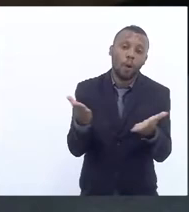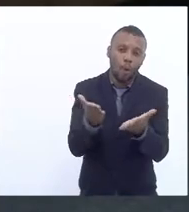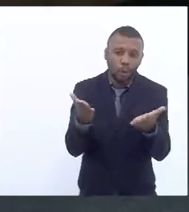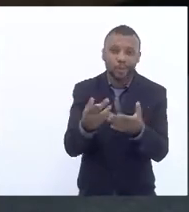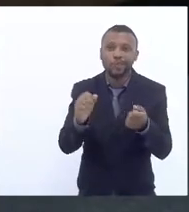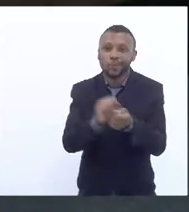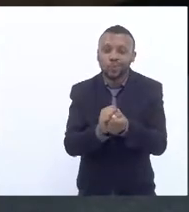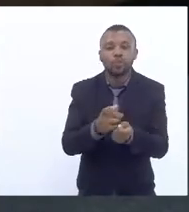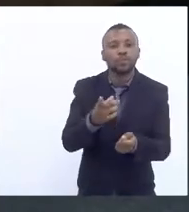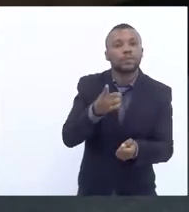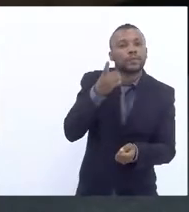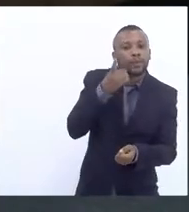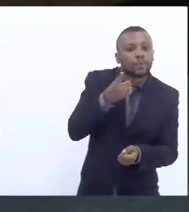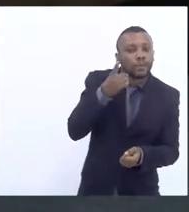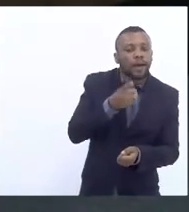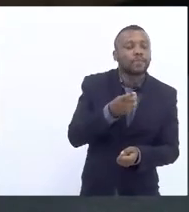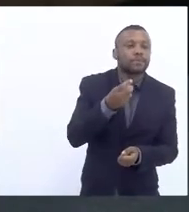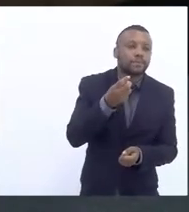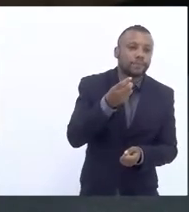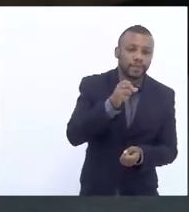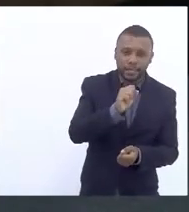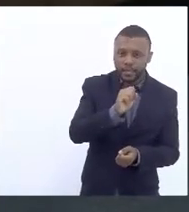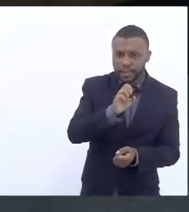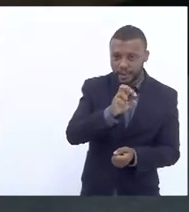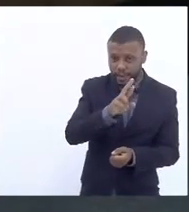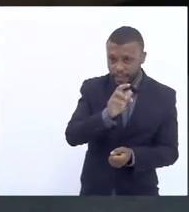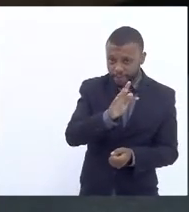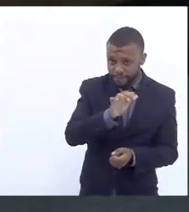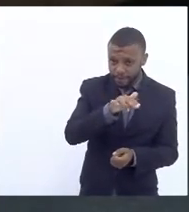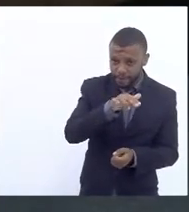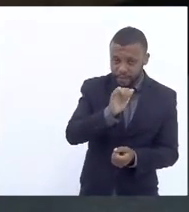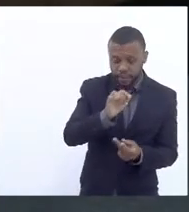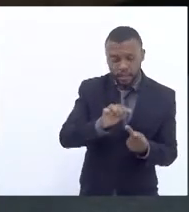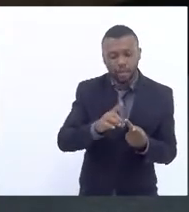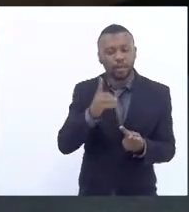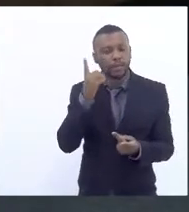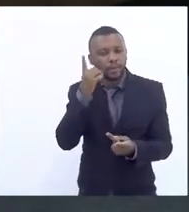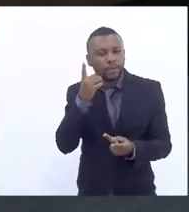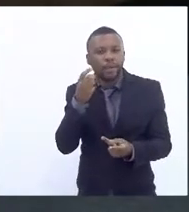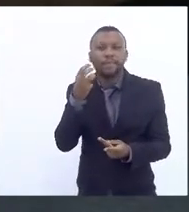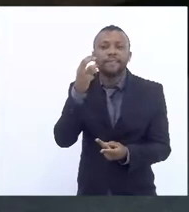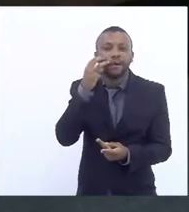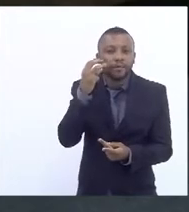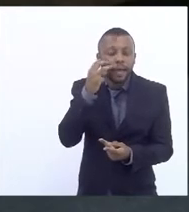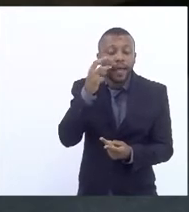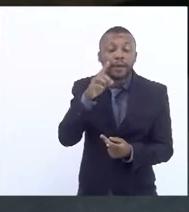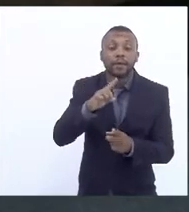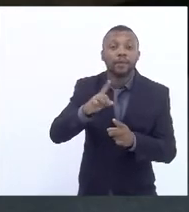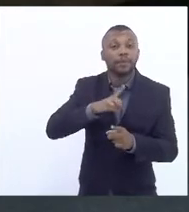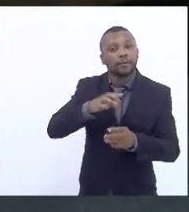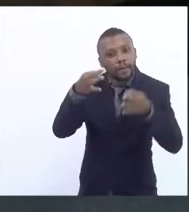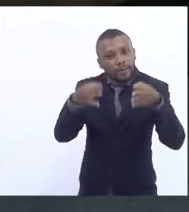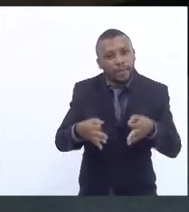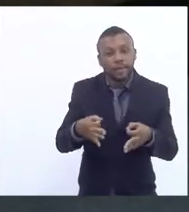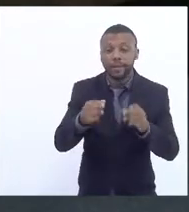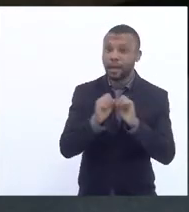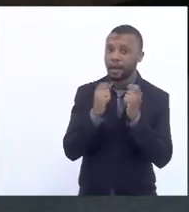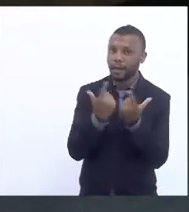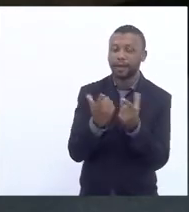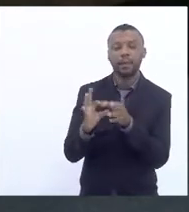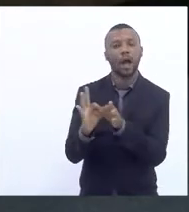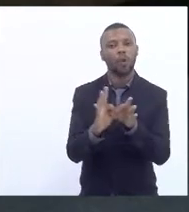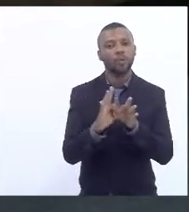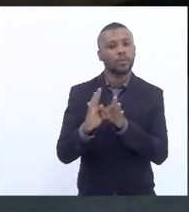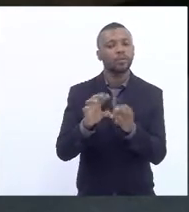gente está junto nessa luta, né, a gente sabe que não é fácil, mas eu tenho certeza que a casa estará unida para defender os